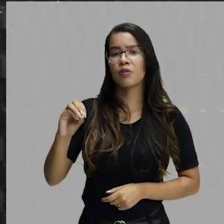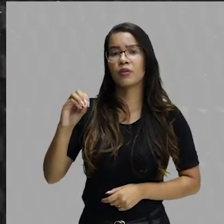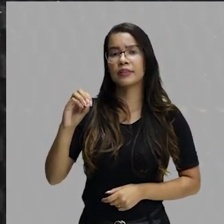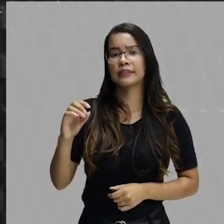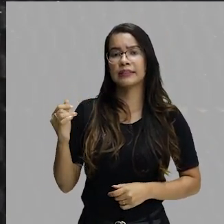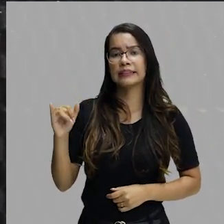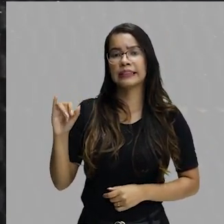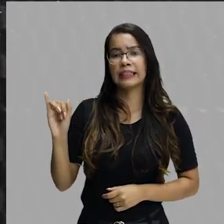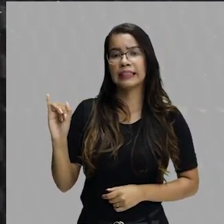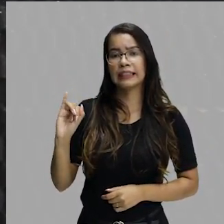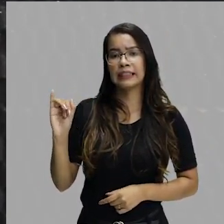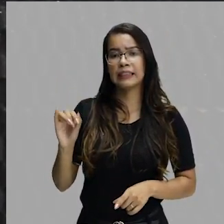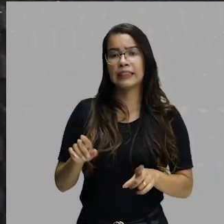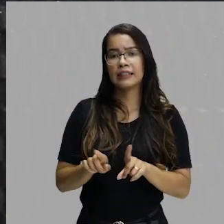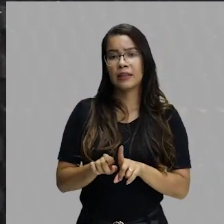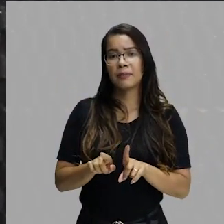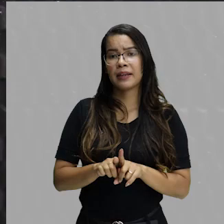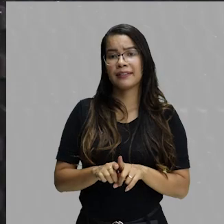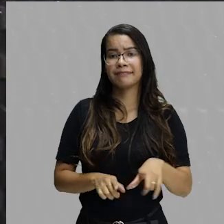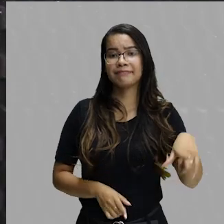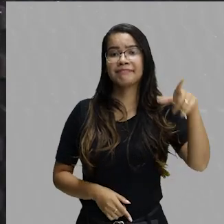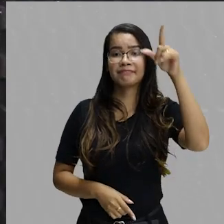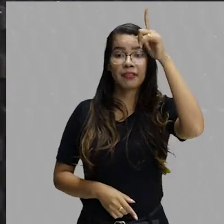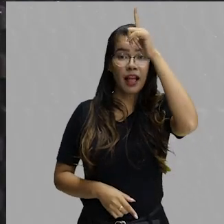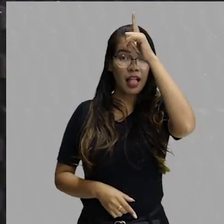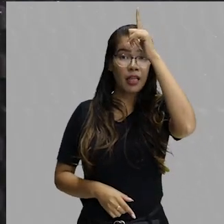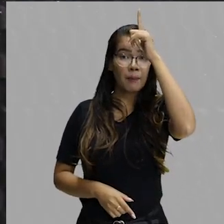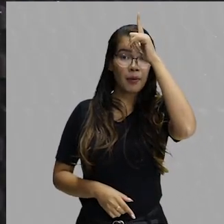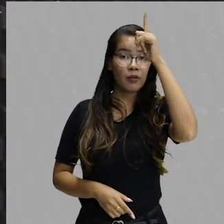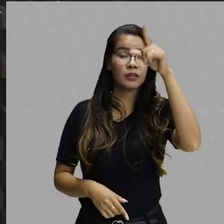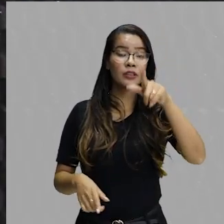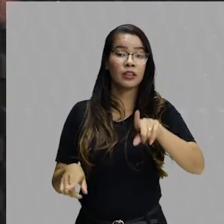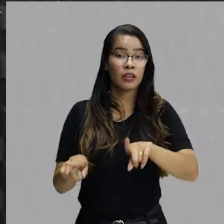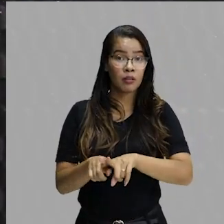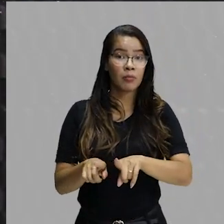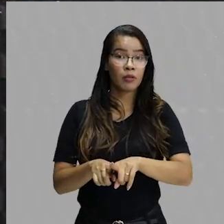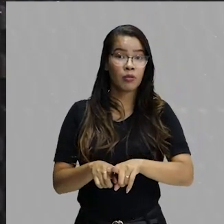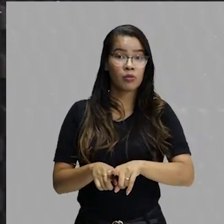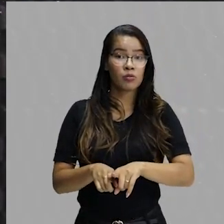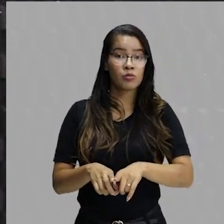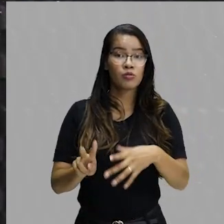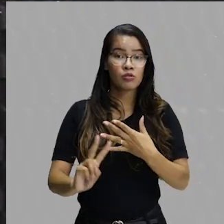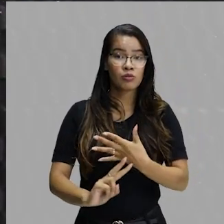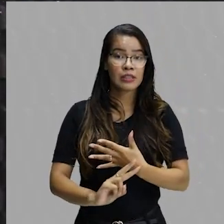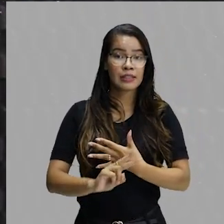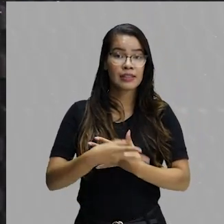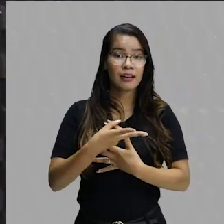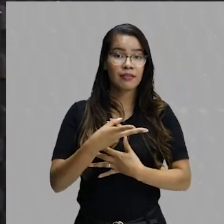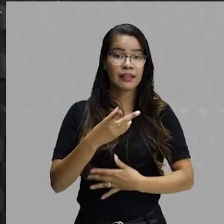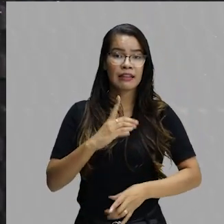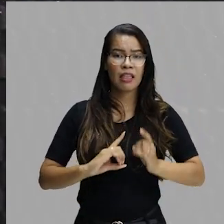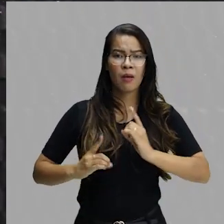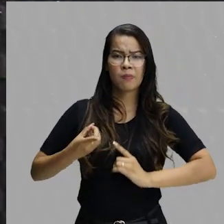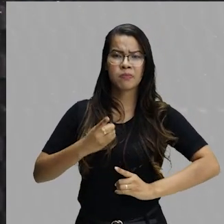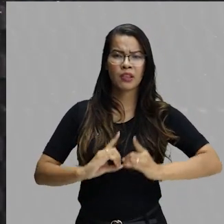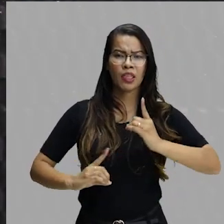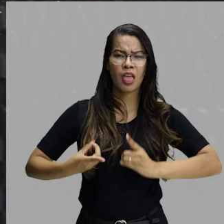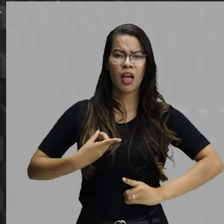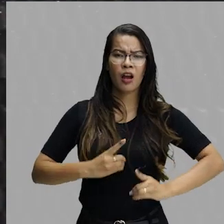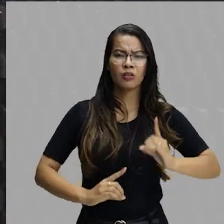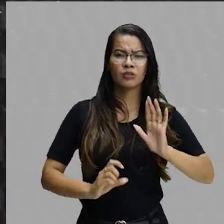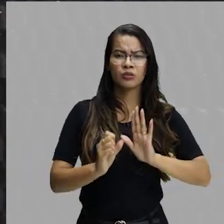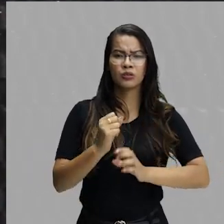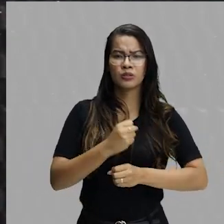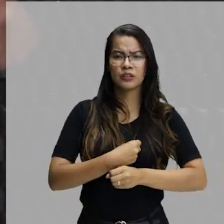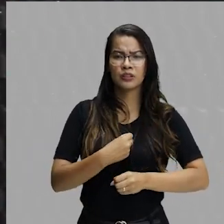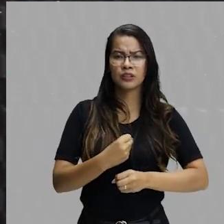guerras. Um outro fator também são os efeitos da depressão dos anos 30. Quando se fala dessa depressão, ela foi